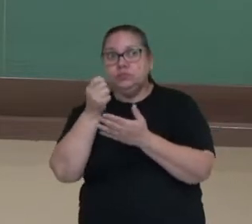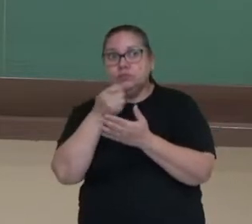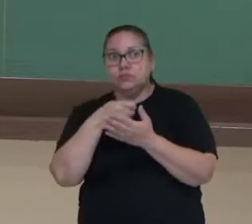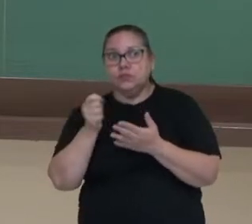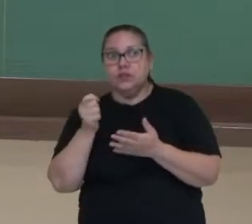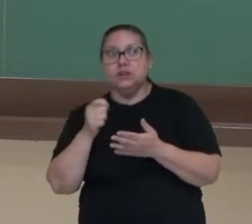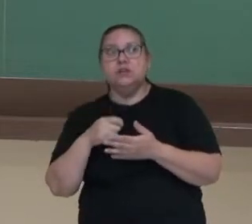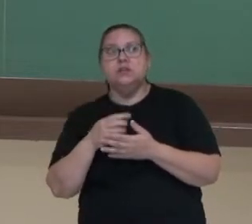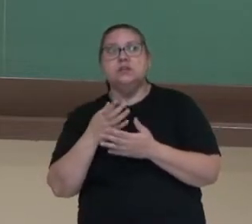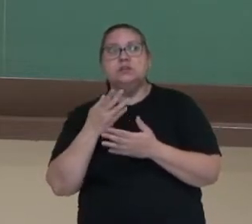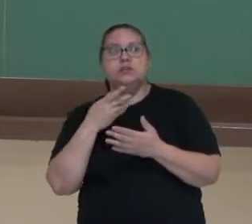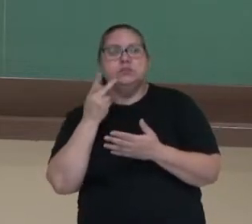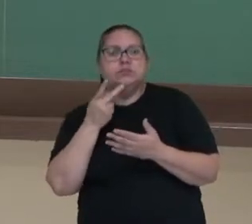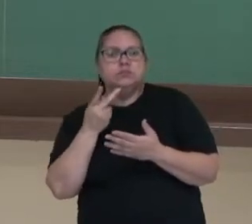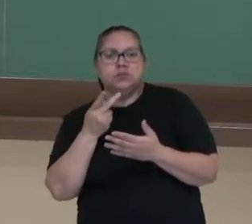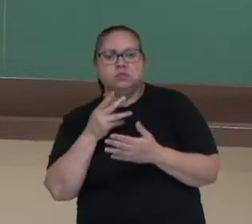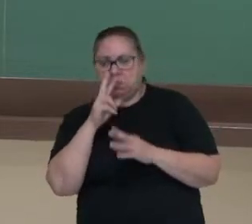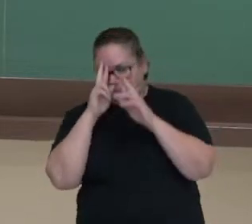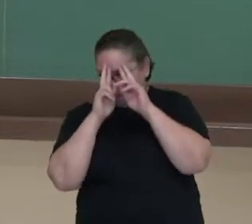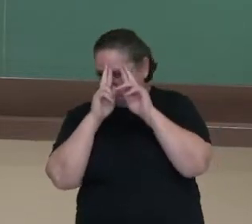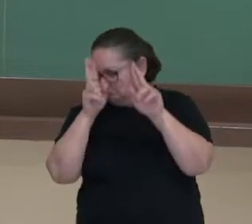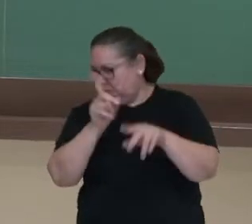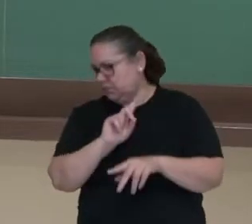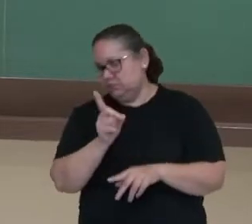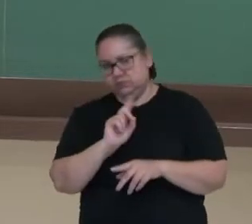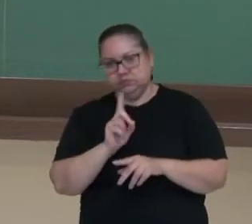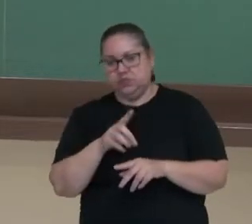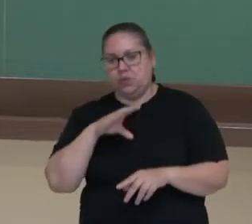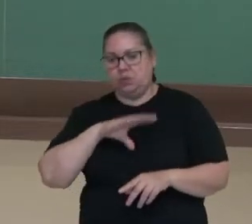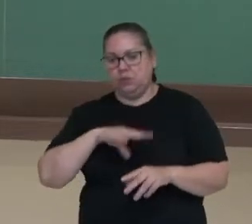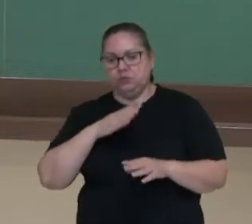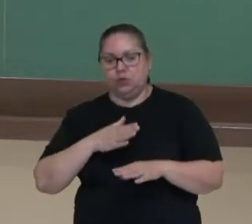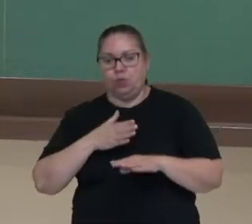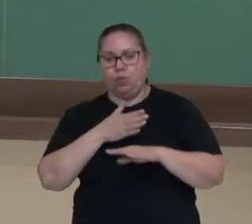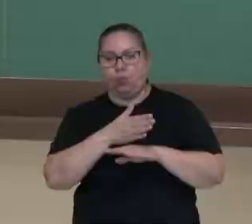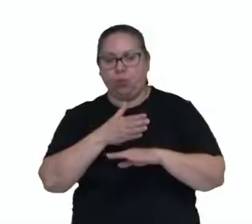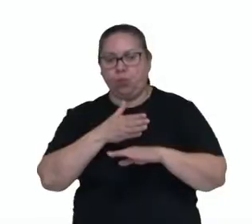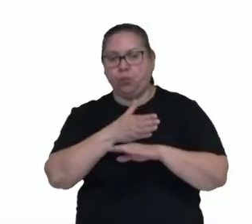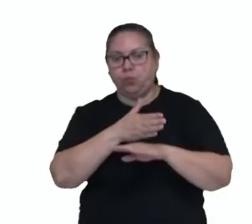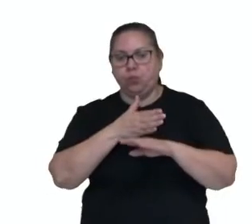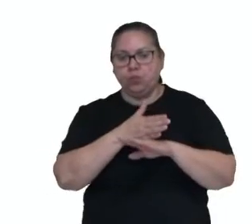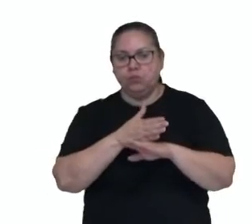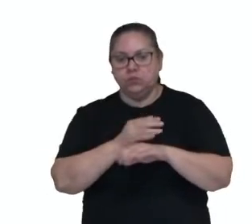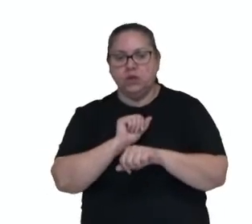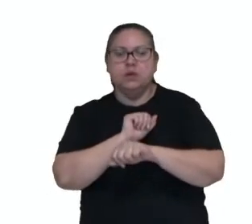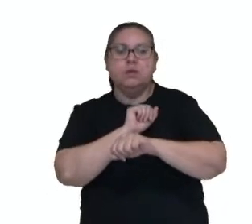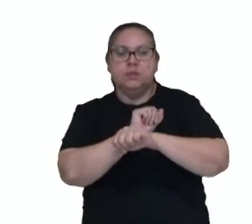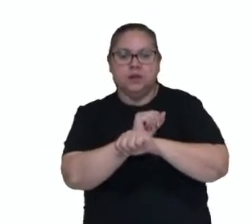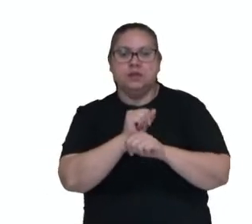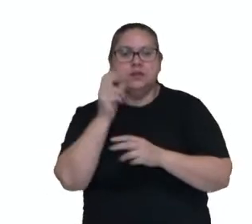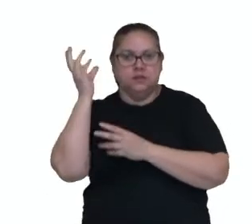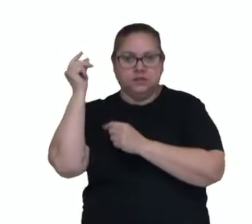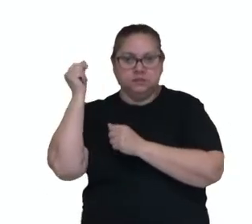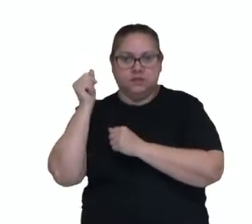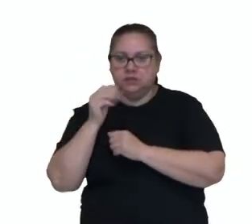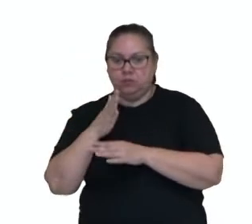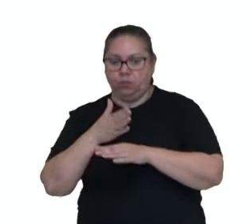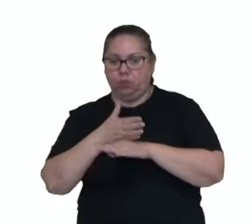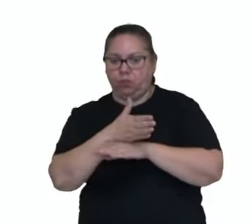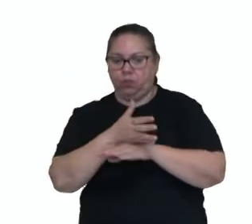1494, o Roberto comentou, ela não foi muito respeitada não. Os portugueses avançaram sobre as terras que era para ser então da Espanha,